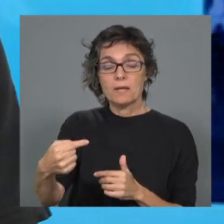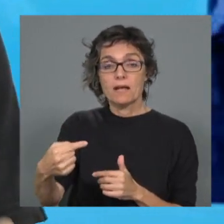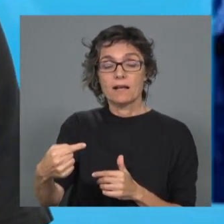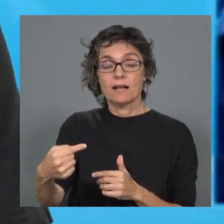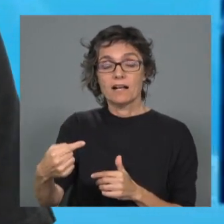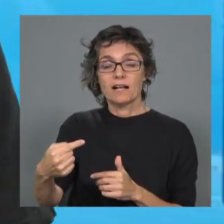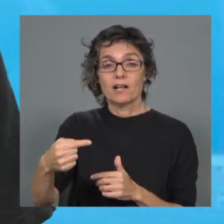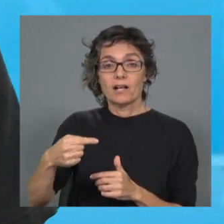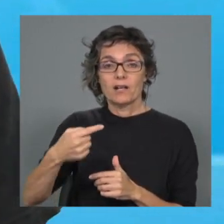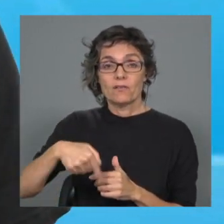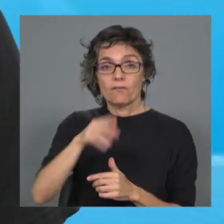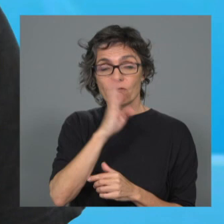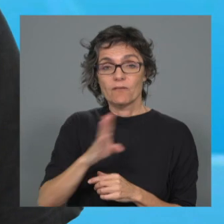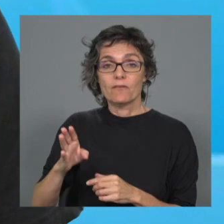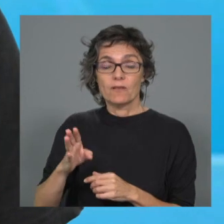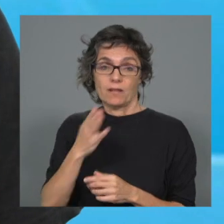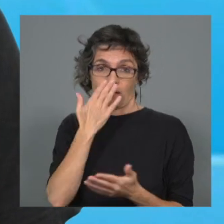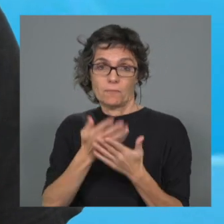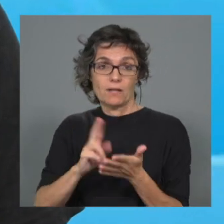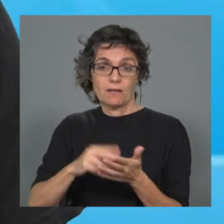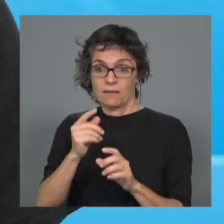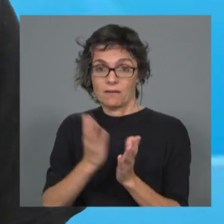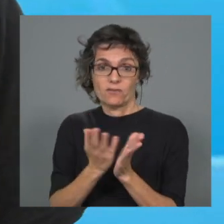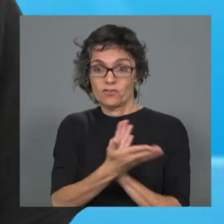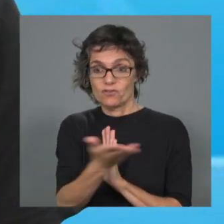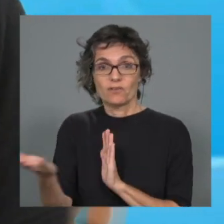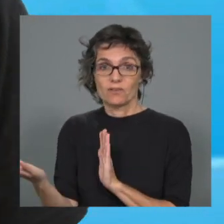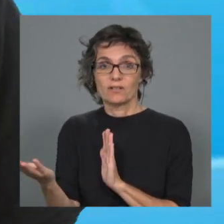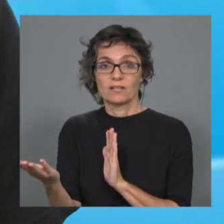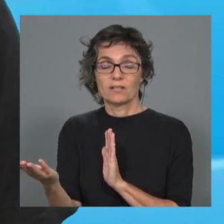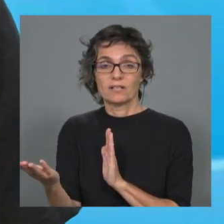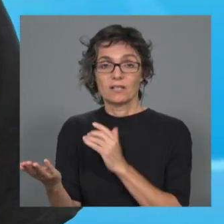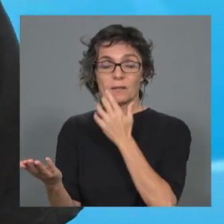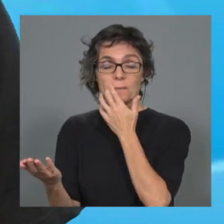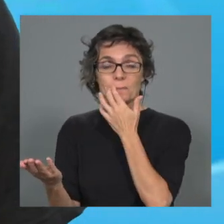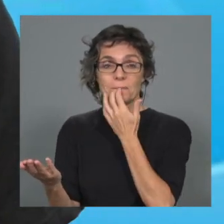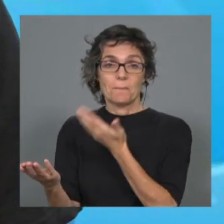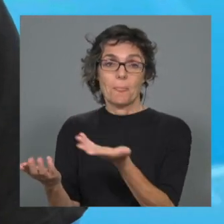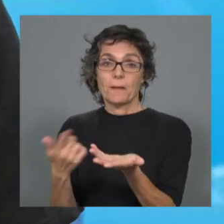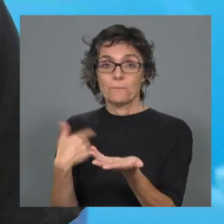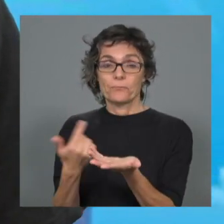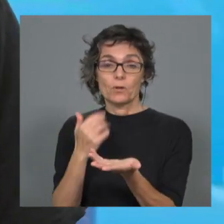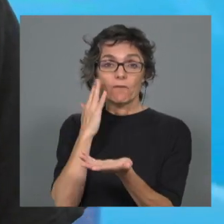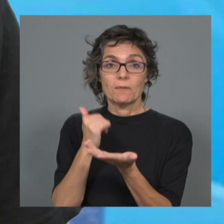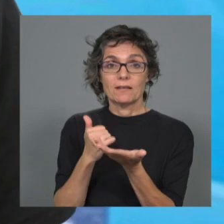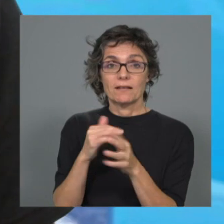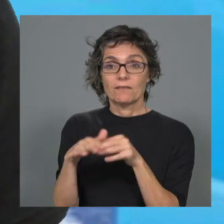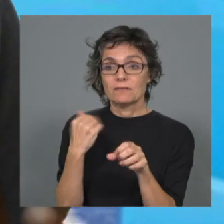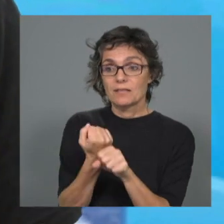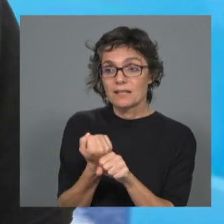dia, aplicado aqui à realidade das escolas, e é o que também vamos apanhando nas escolas,